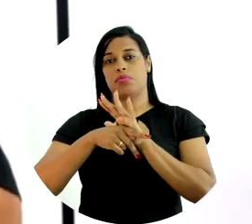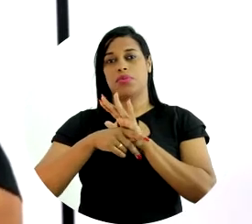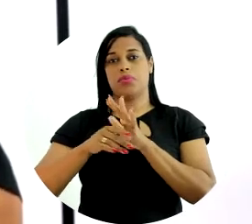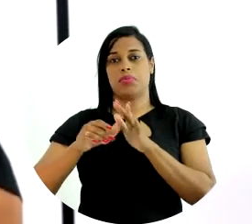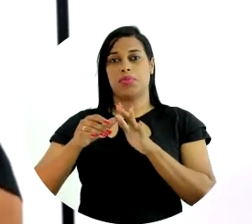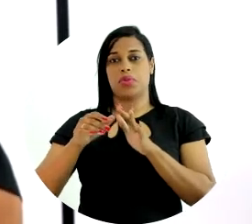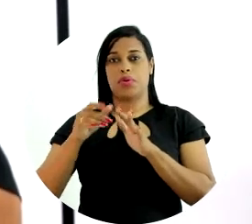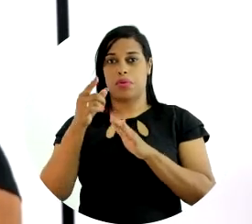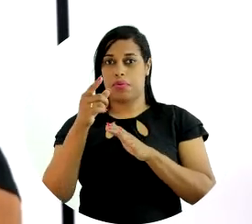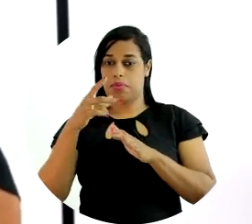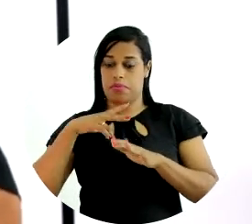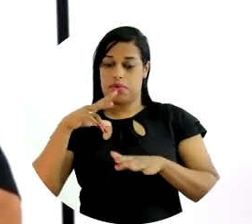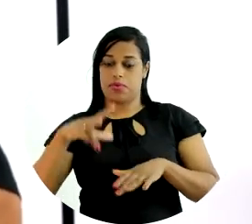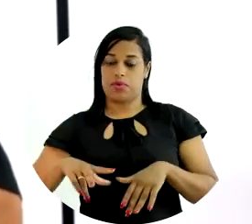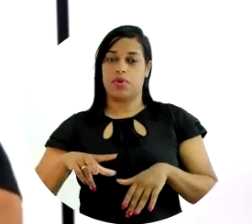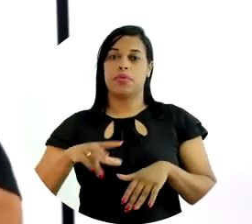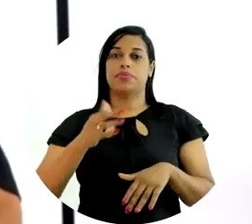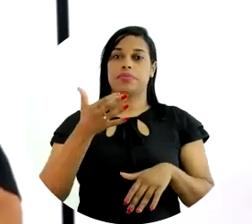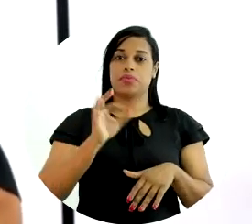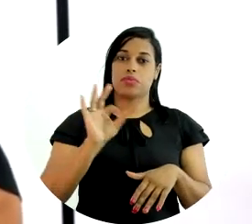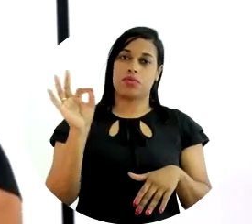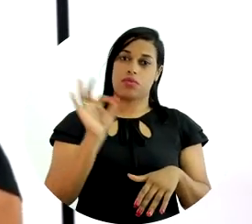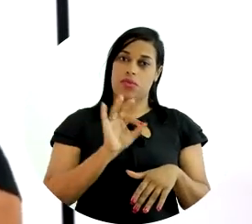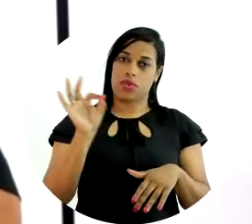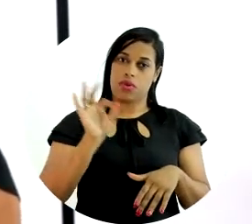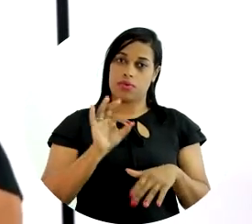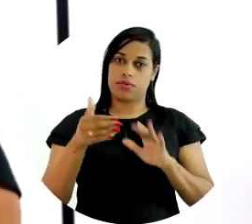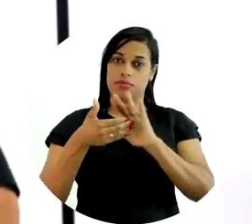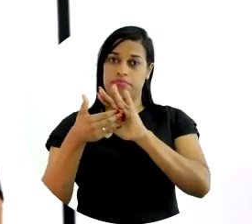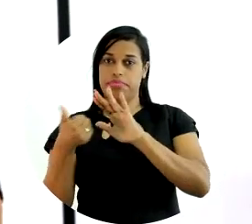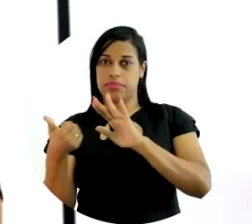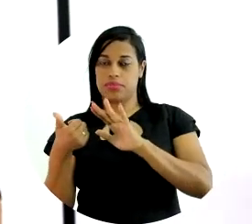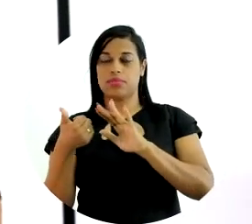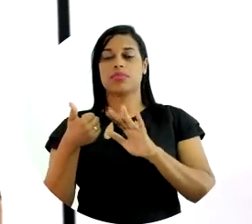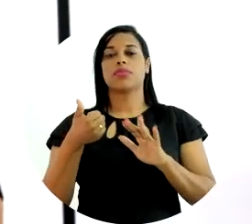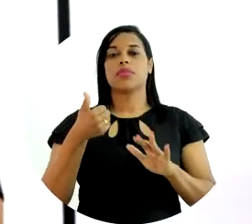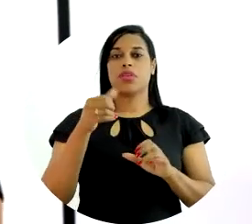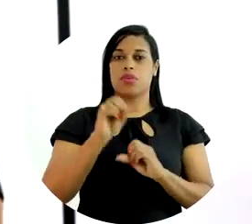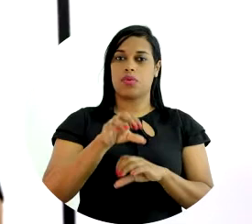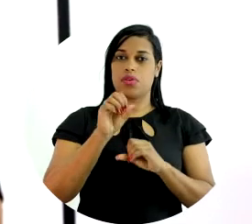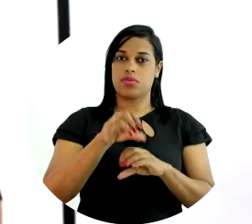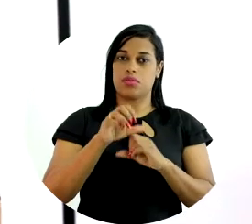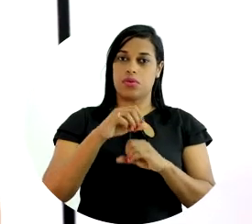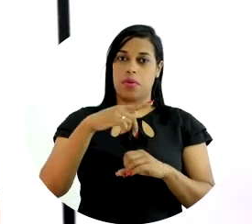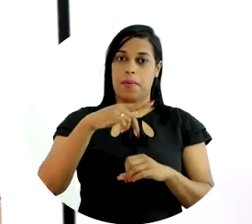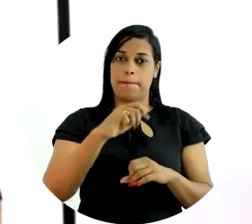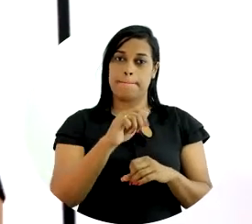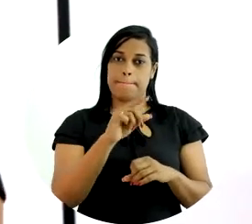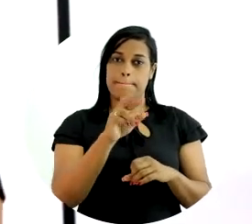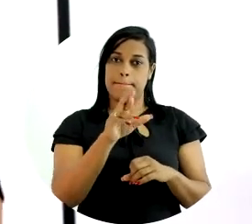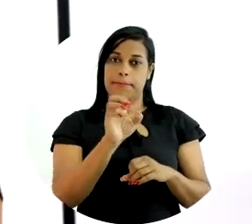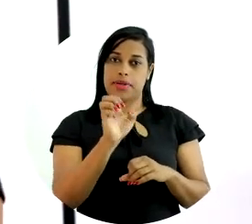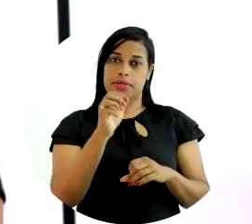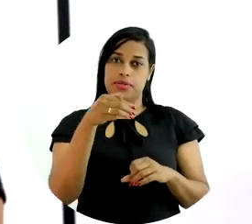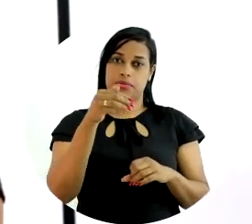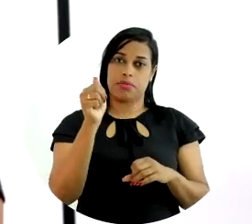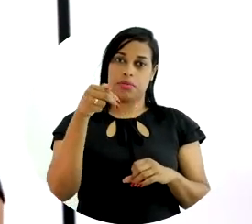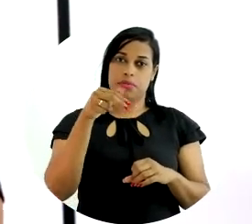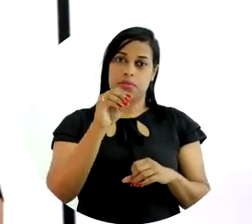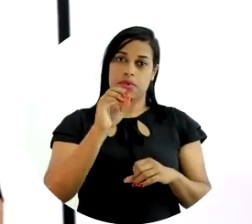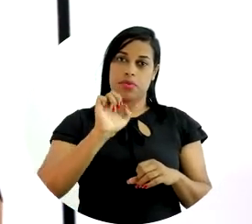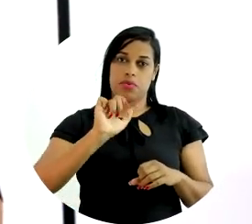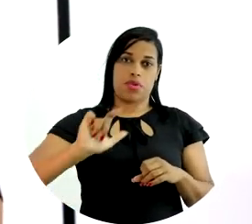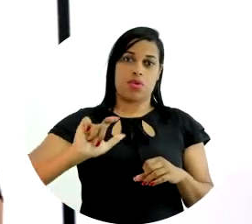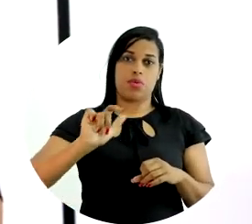dessa região têm retirado 10% para o financiamento da educação o padre manoel da nóbrega público a responsabilidade de analisar